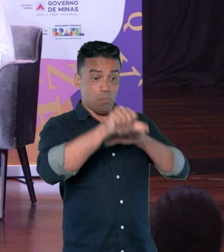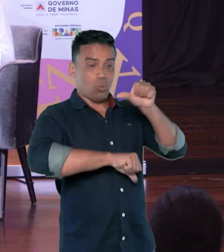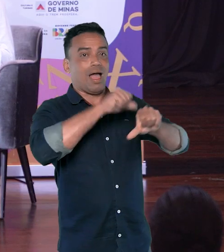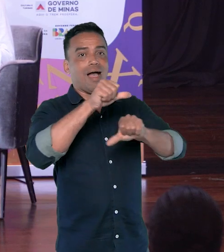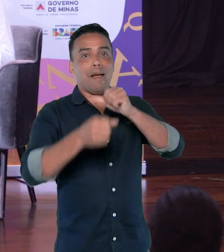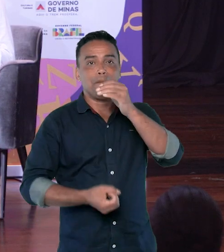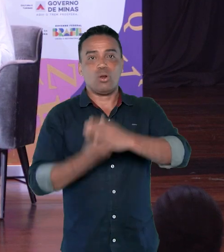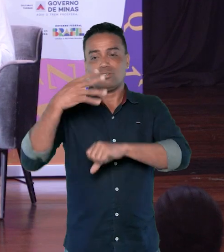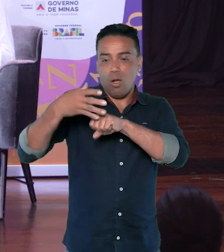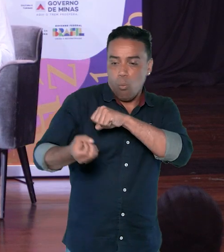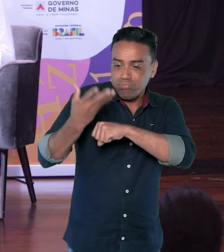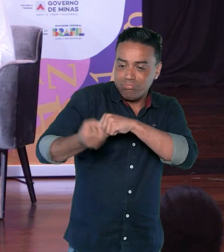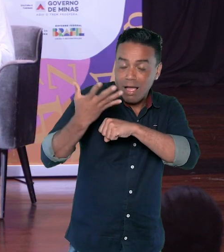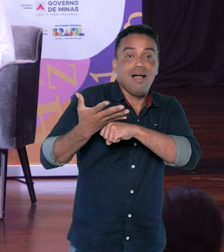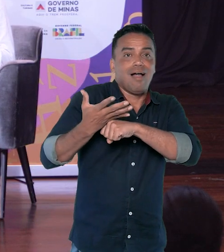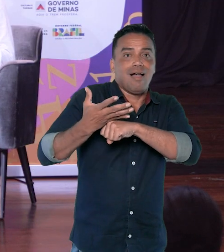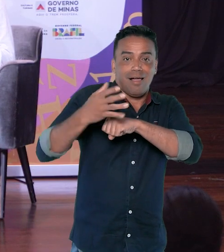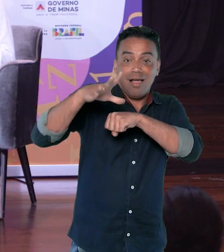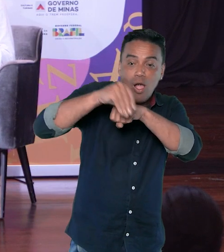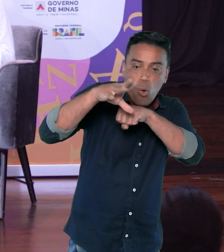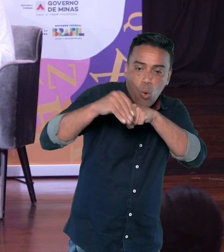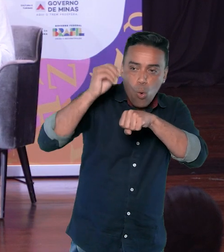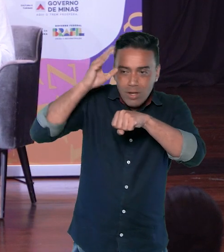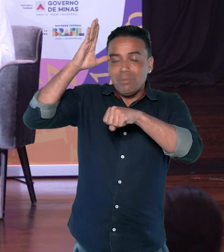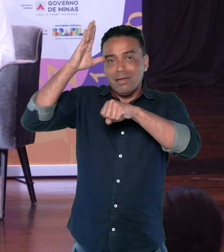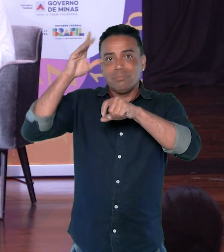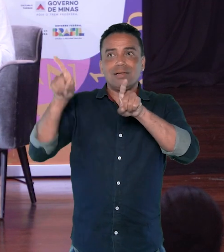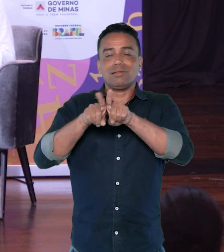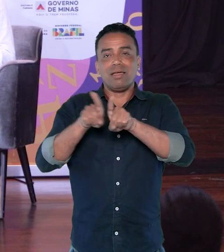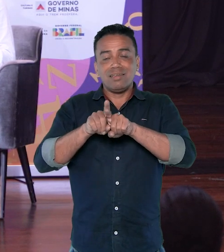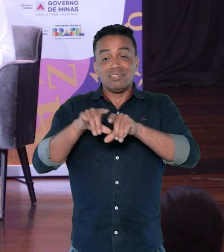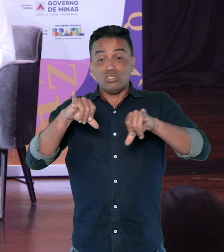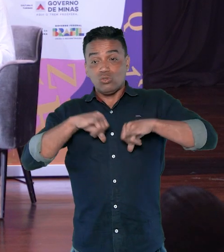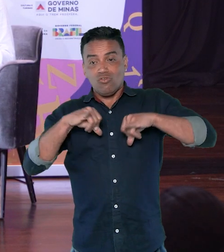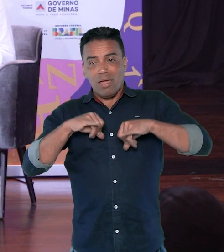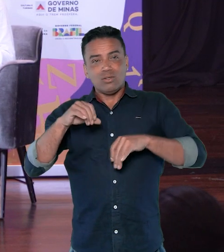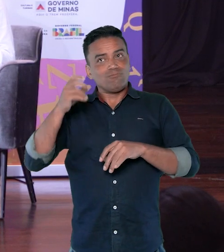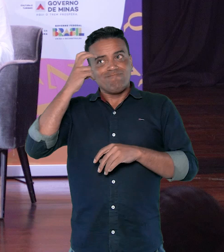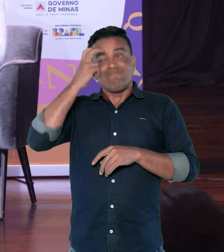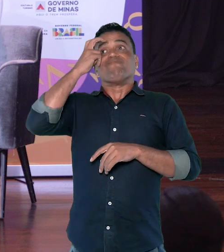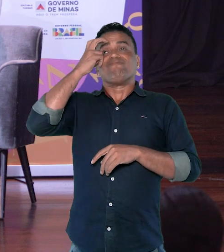da produção de conhecimento, e dessa dor intelectual também. Né?